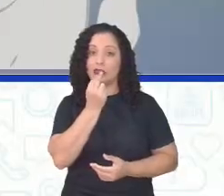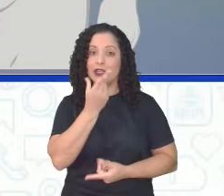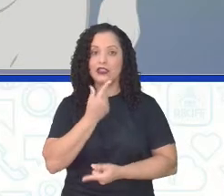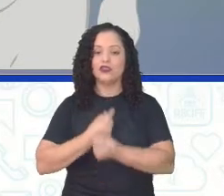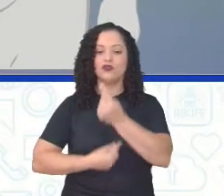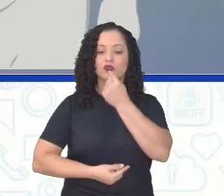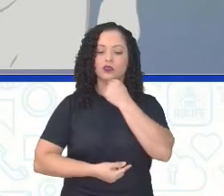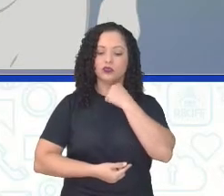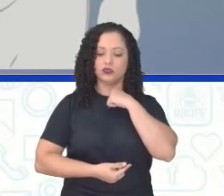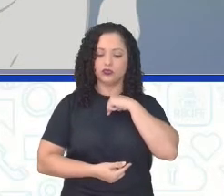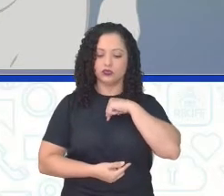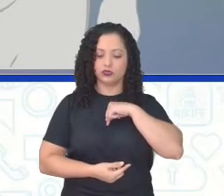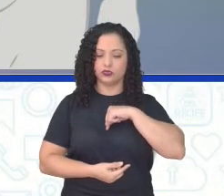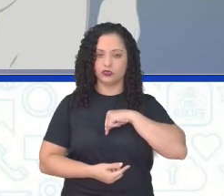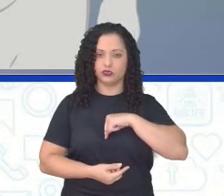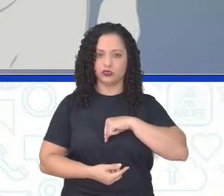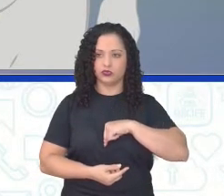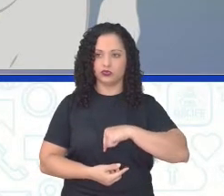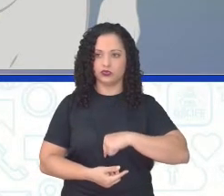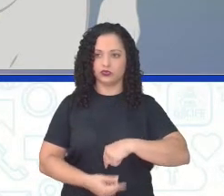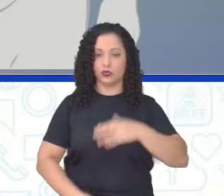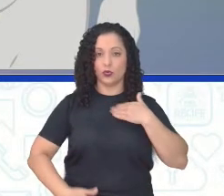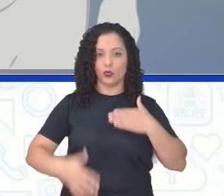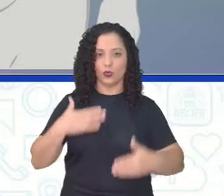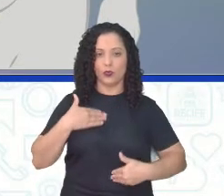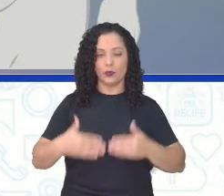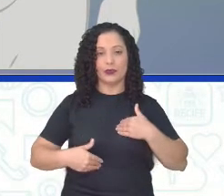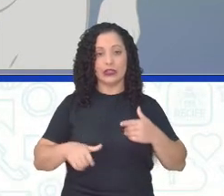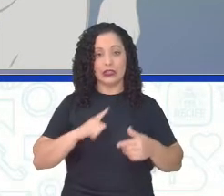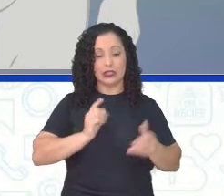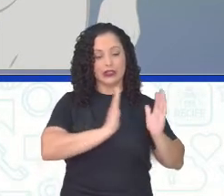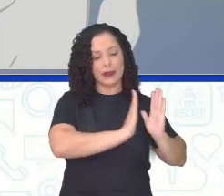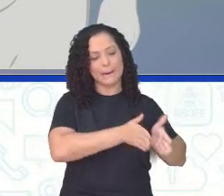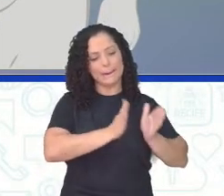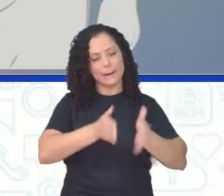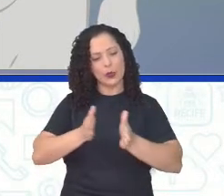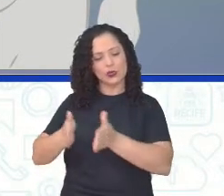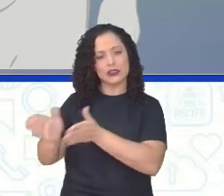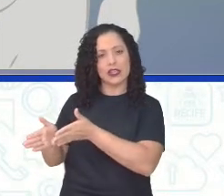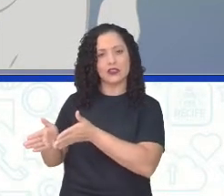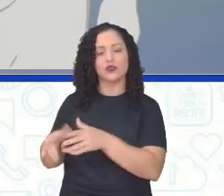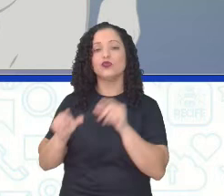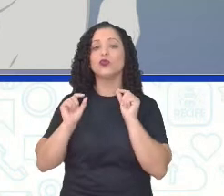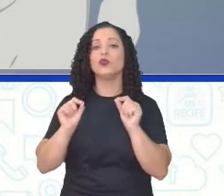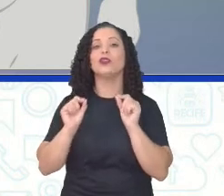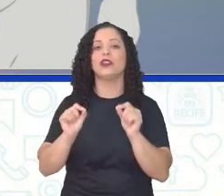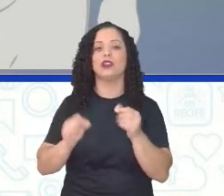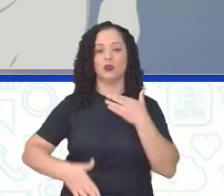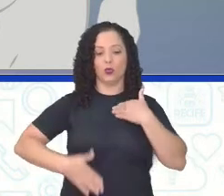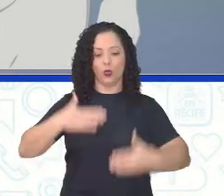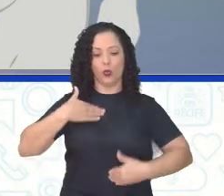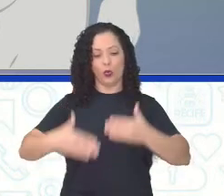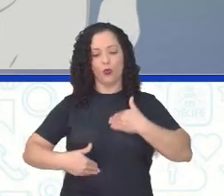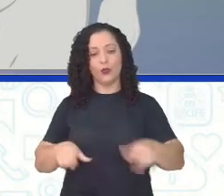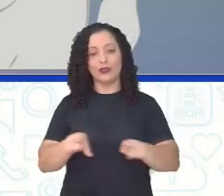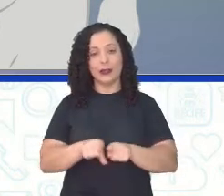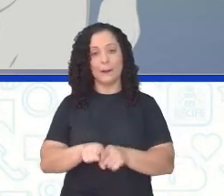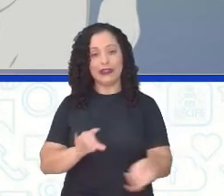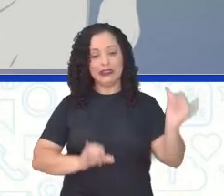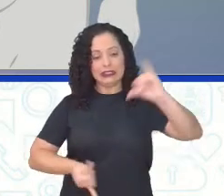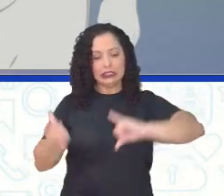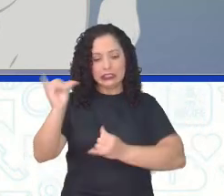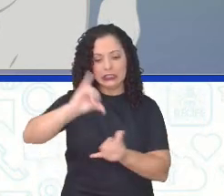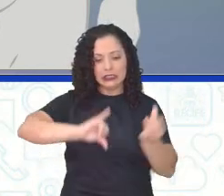passar, né, os nutrientes passam por processos físicos e químicos, para que possam